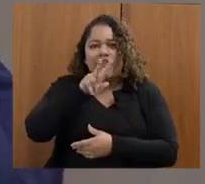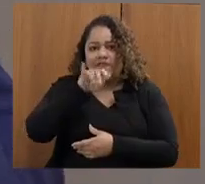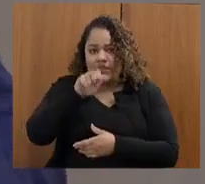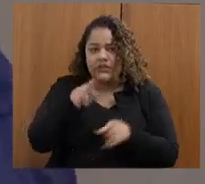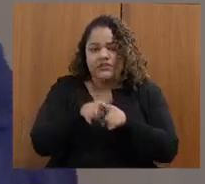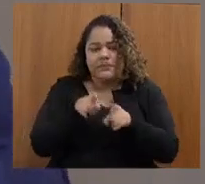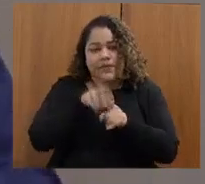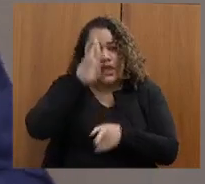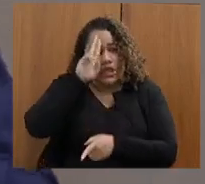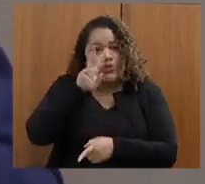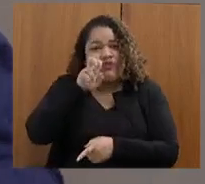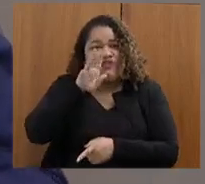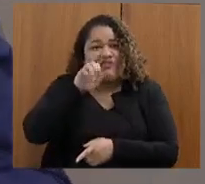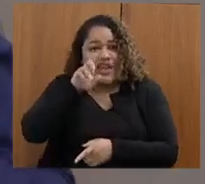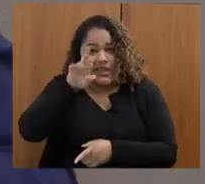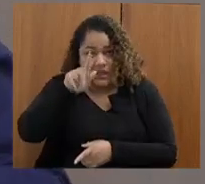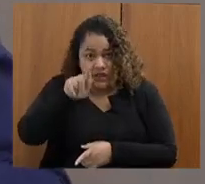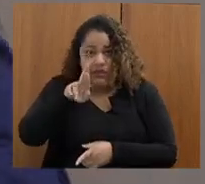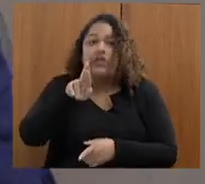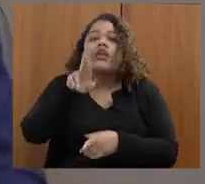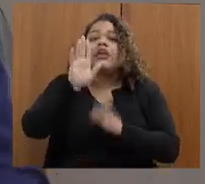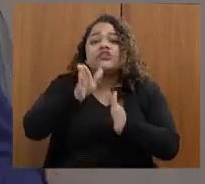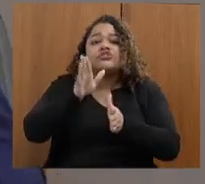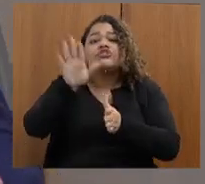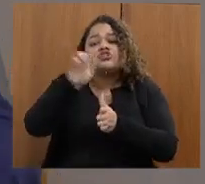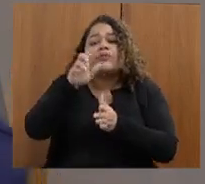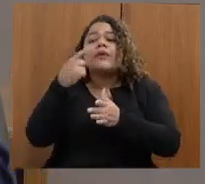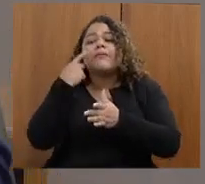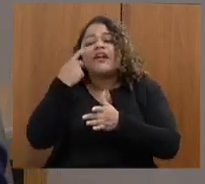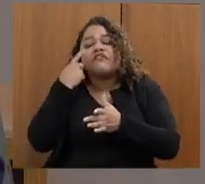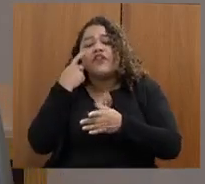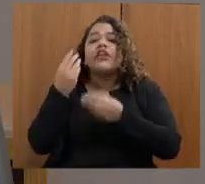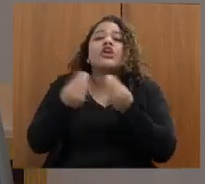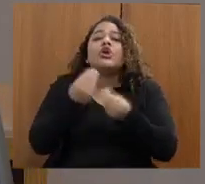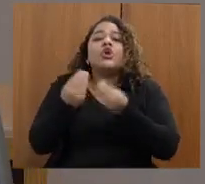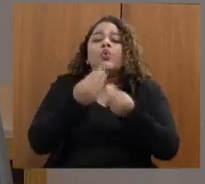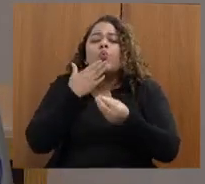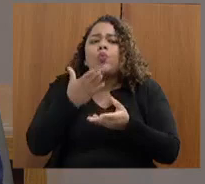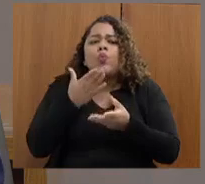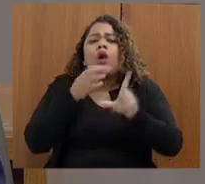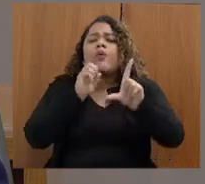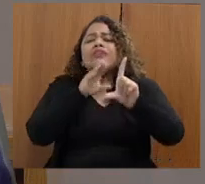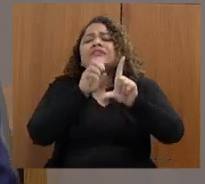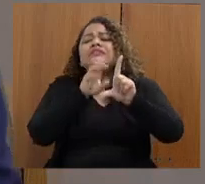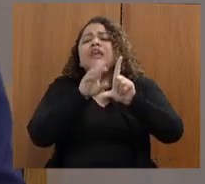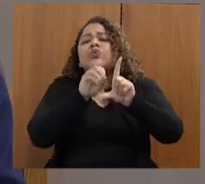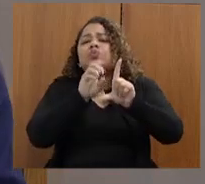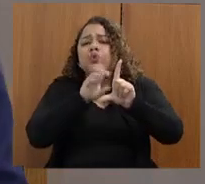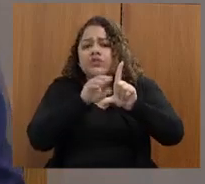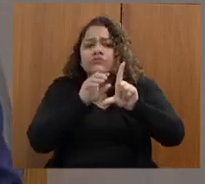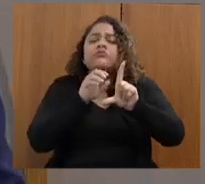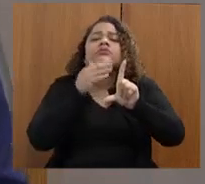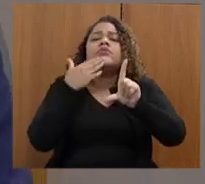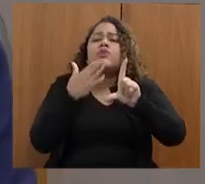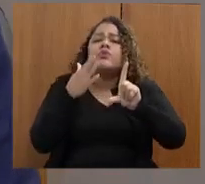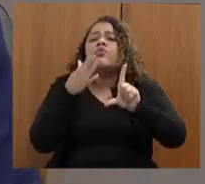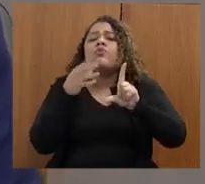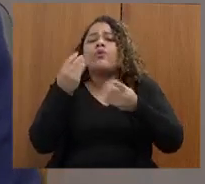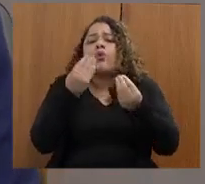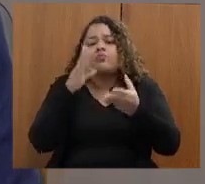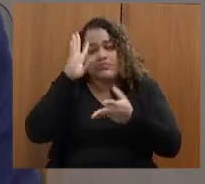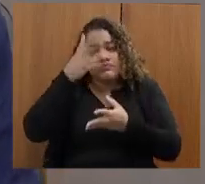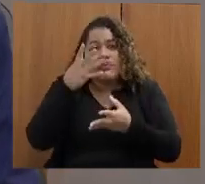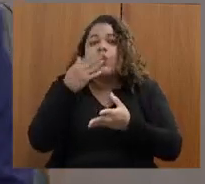de licenciaturas que são específicos para essas áreas que não tem principalmente segundo a licenciatura eu acho que a gente consegue resolver esse problema de forma mais rápida